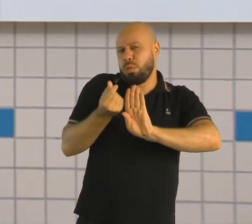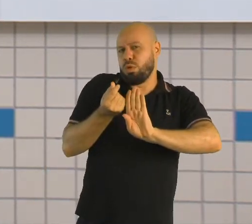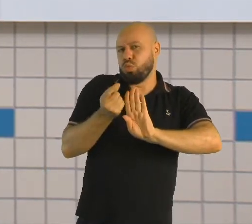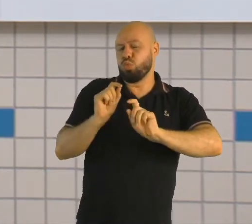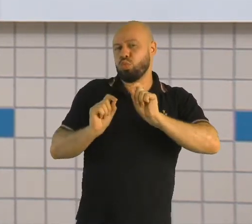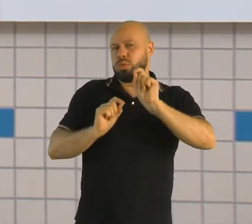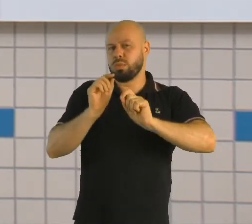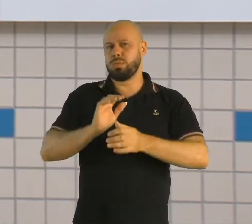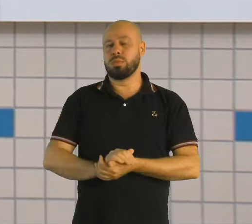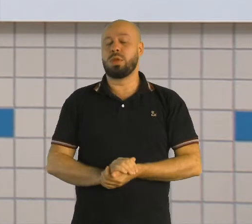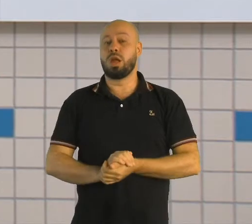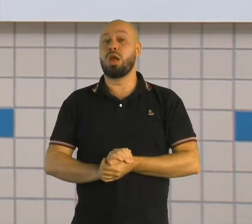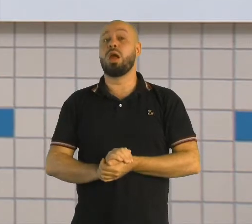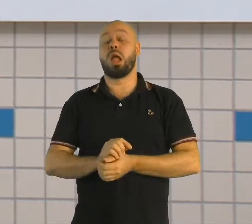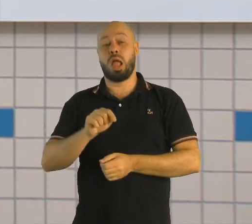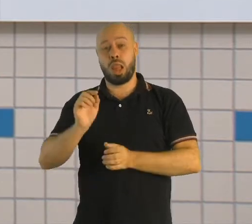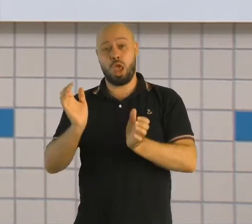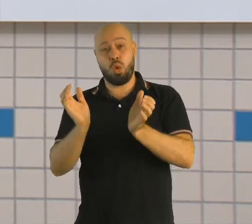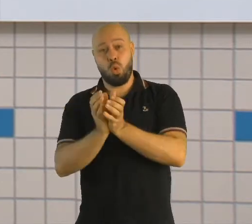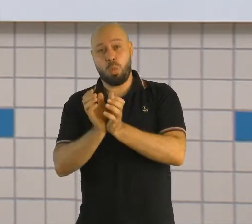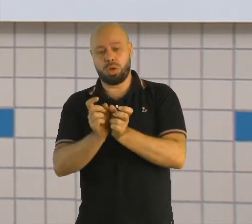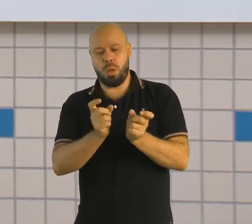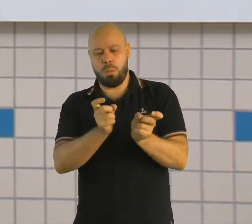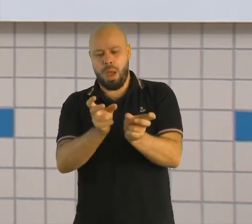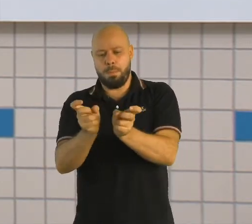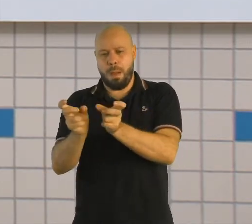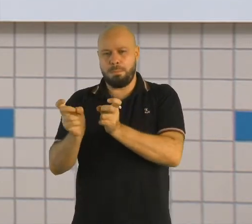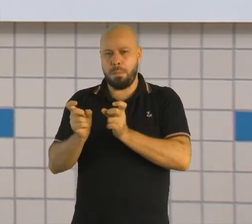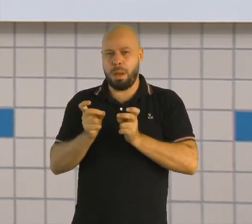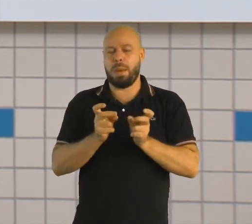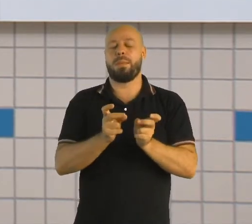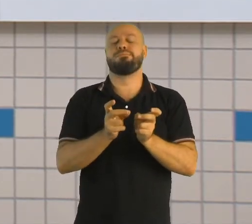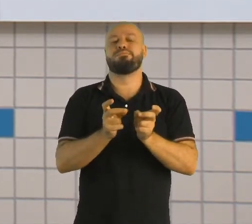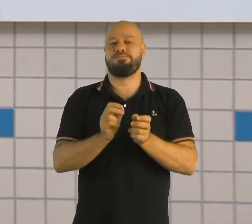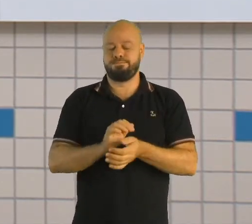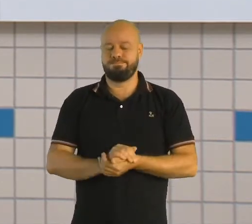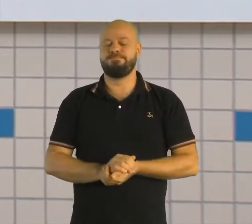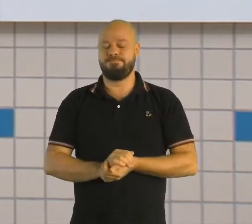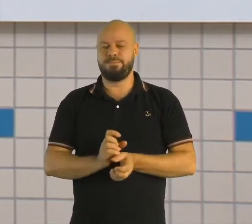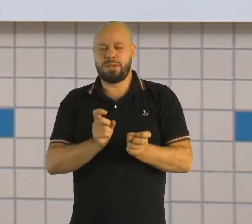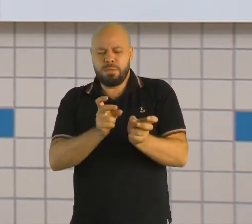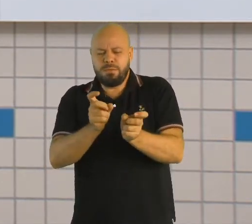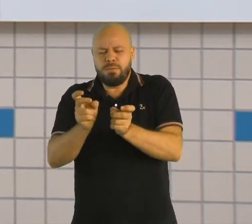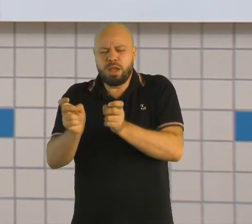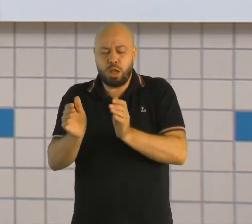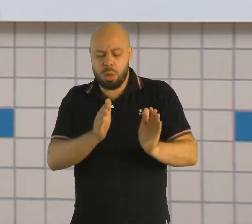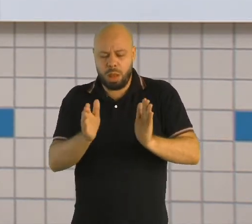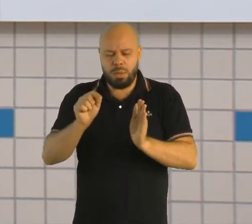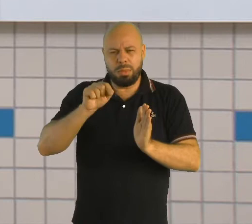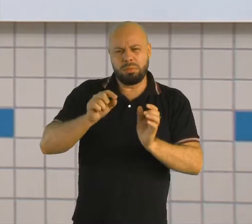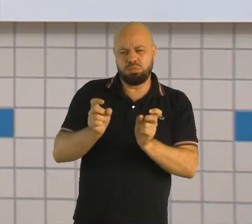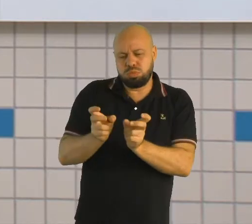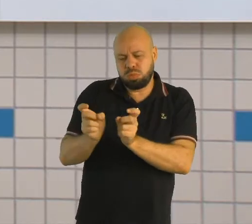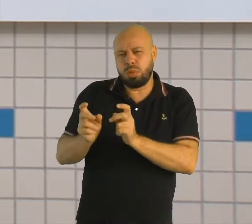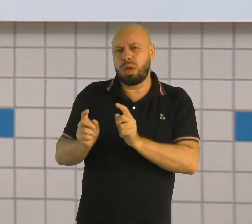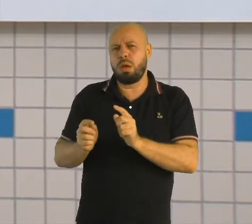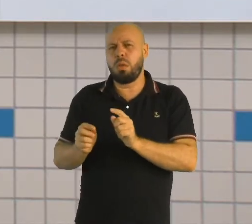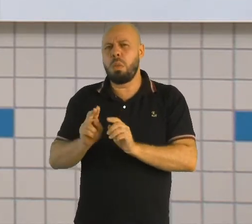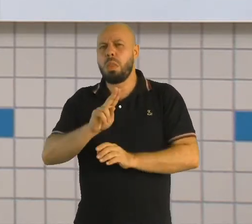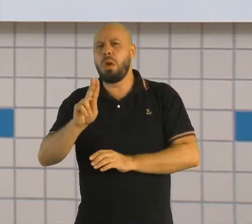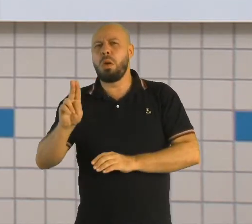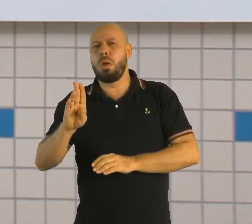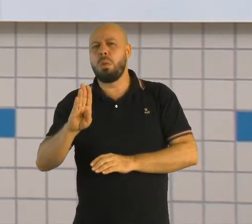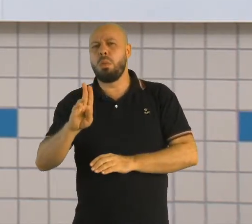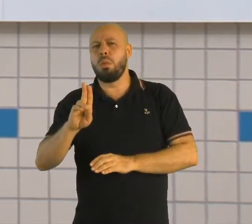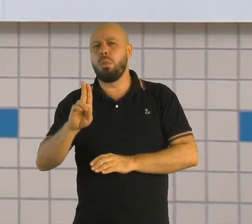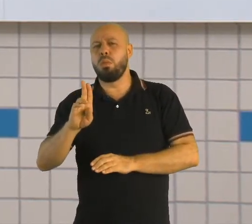burgueses eram os comerciantes daquele período, tá? Os burgueses eram os comerciantes daquele período. Por que o nome burguesia? Porque